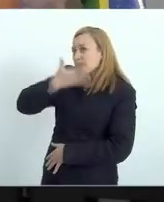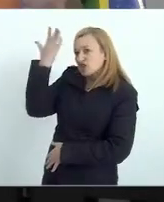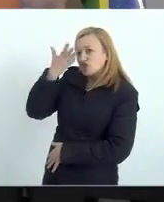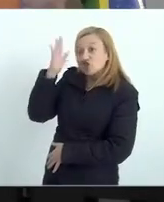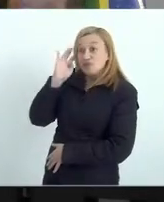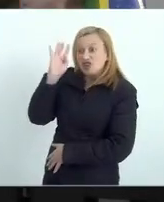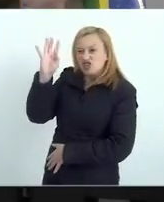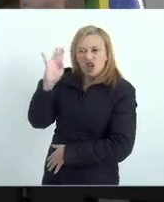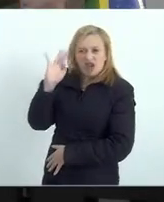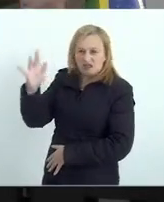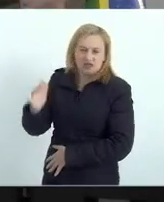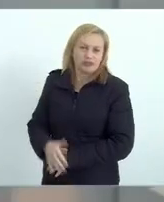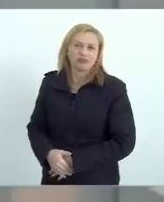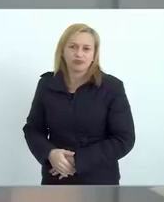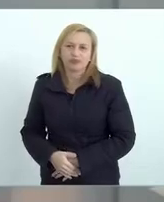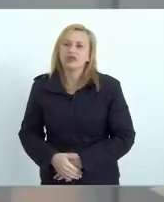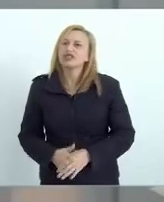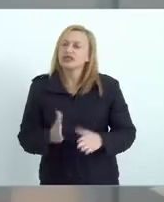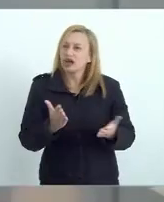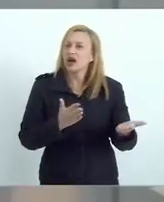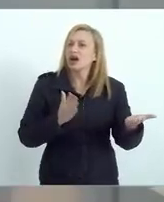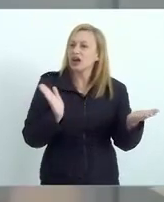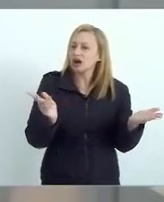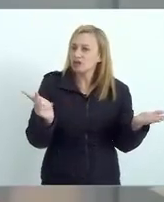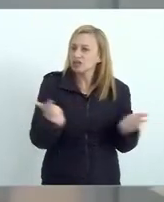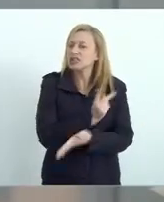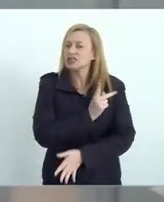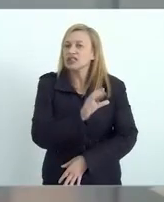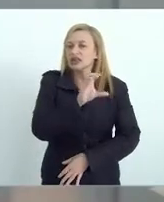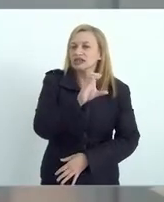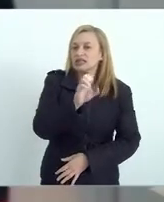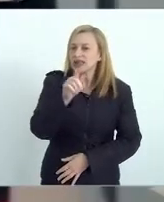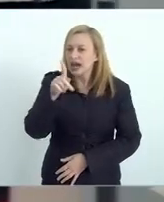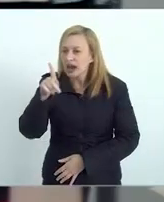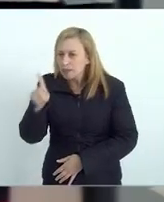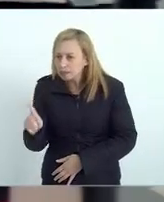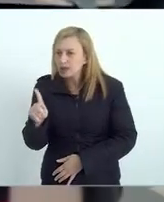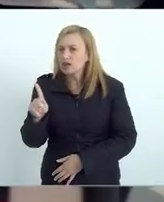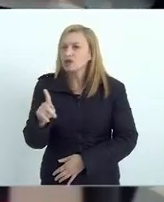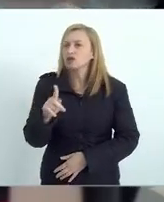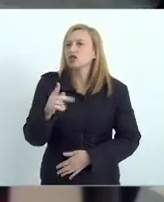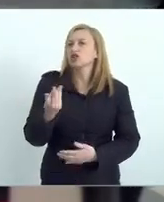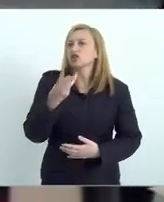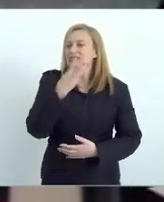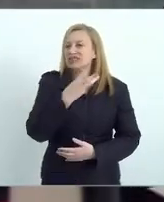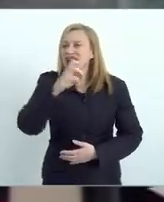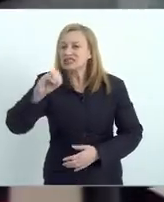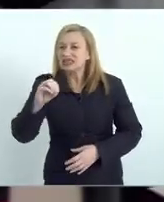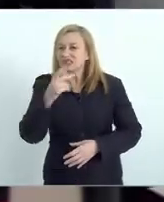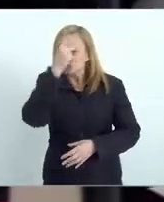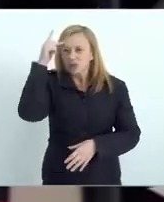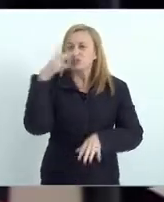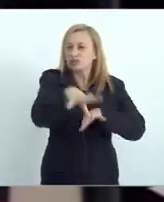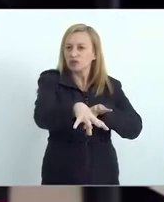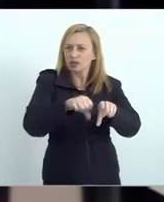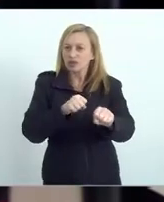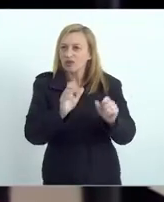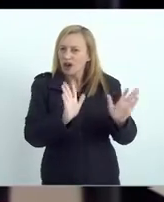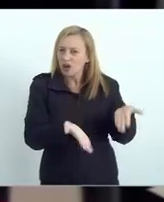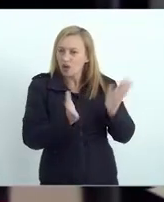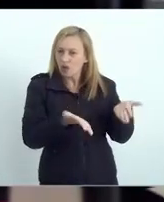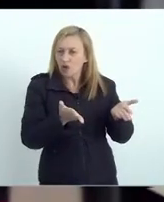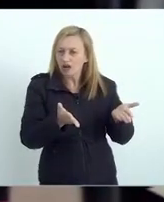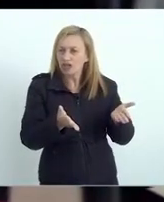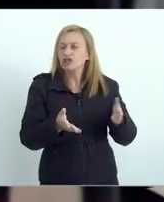algum desfecho positivo estão tendo com meu caso da SEAP com uma turma 300 pessoas e informação agora novos policiais